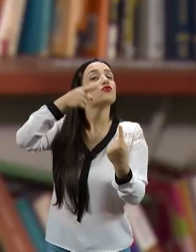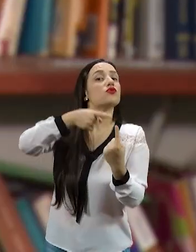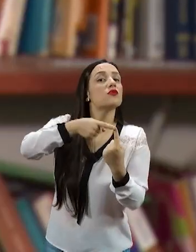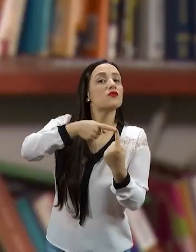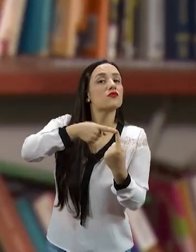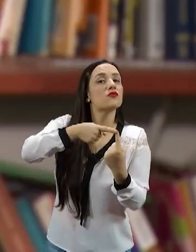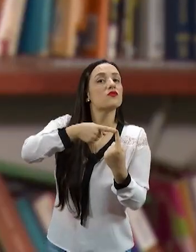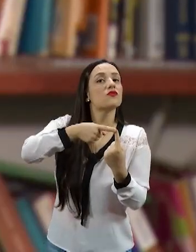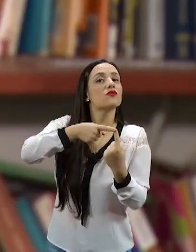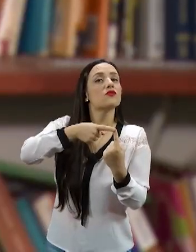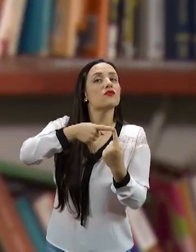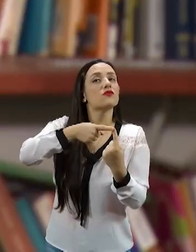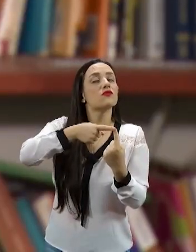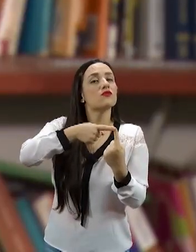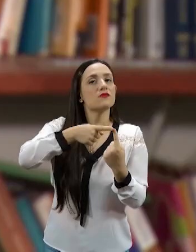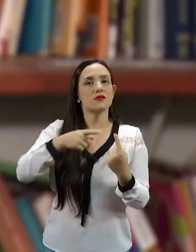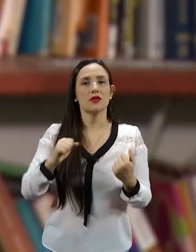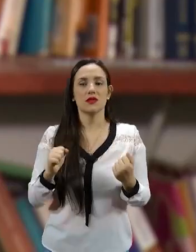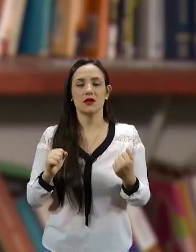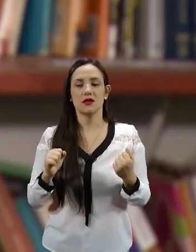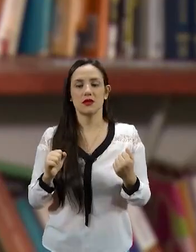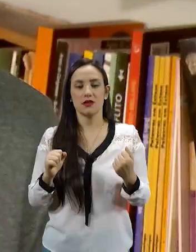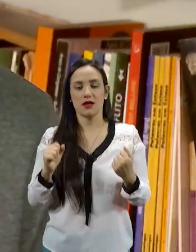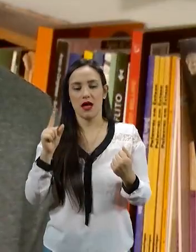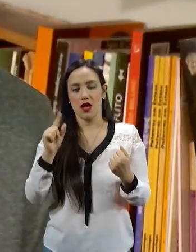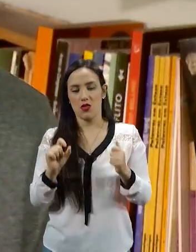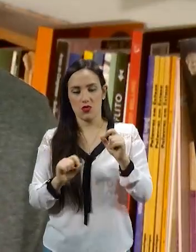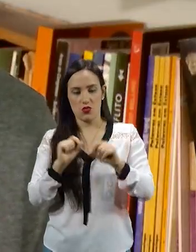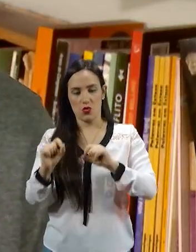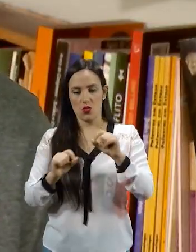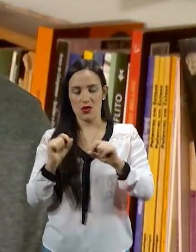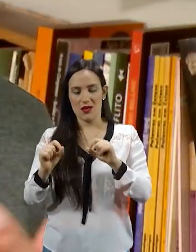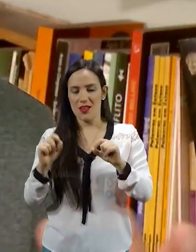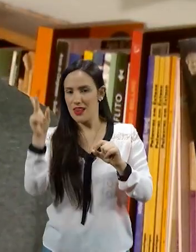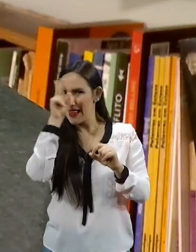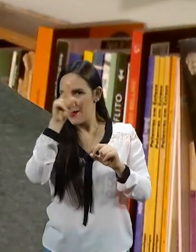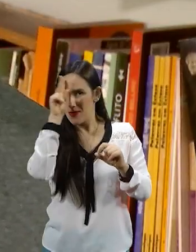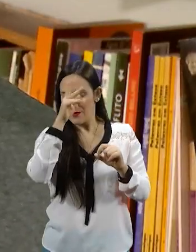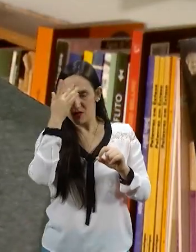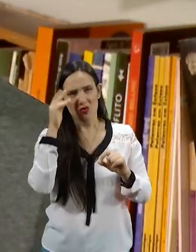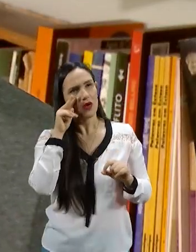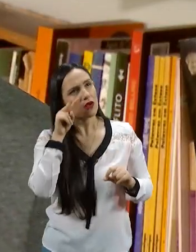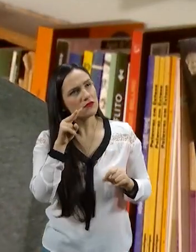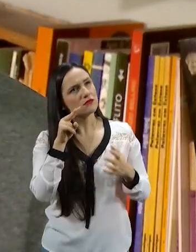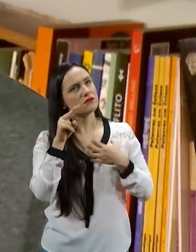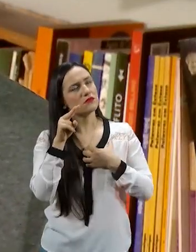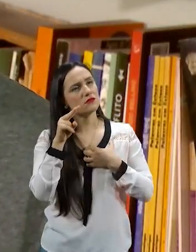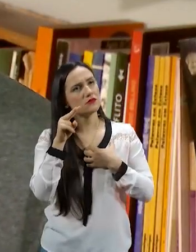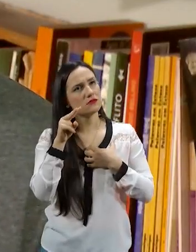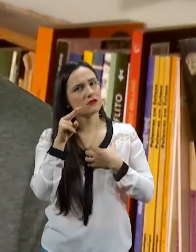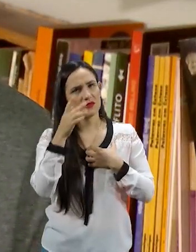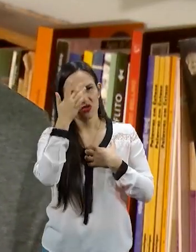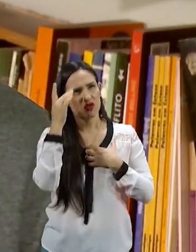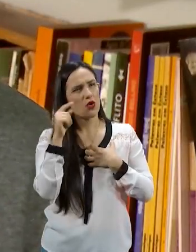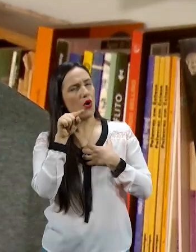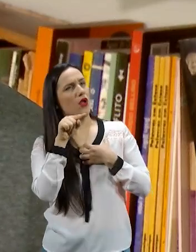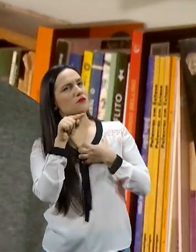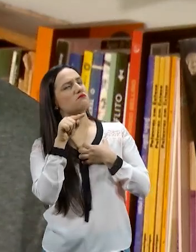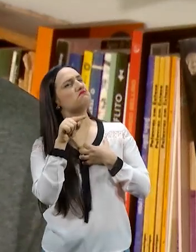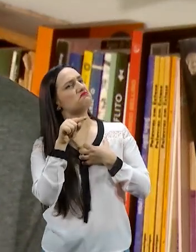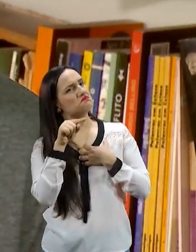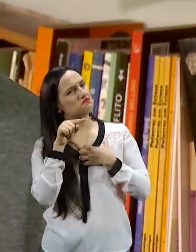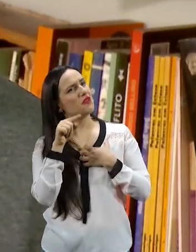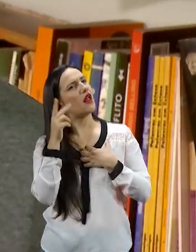de comunicação com as pessoas, de lembrar algo às pessoas, de mexer